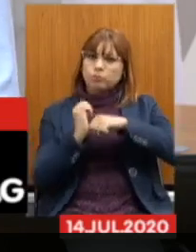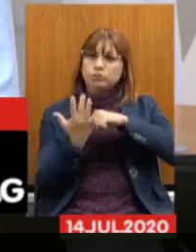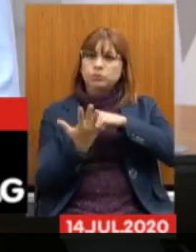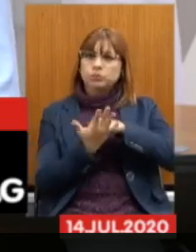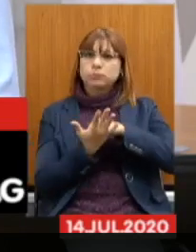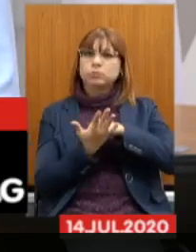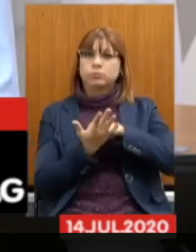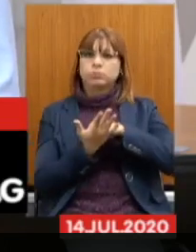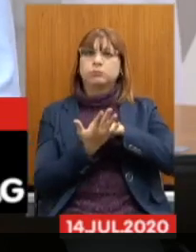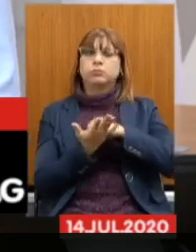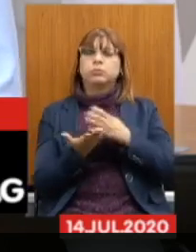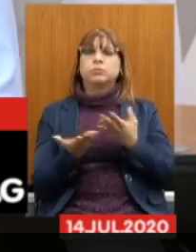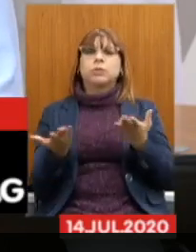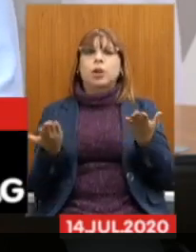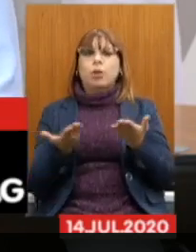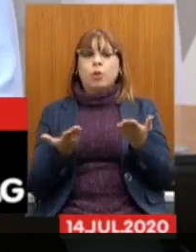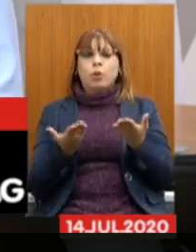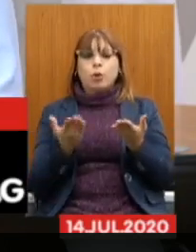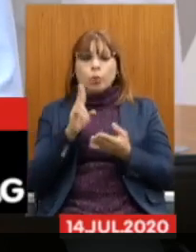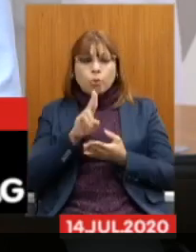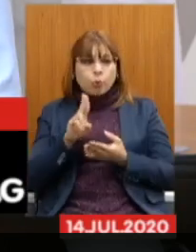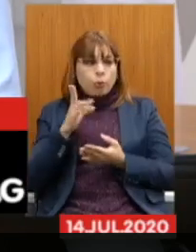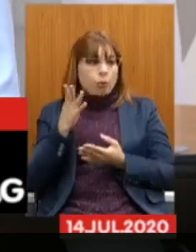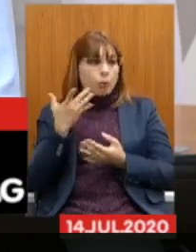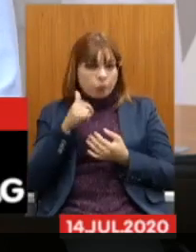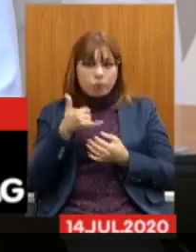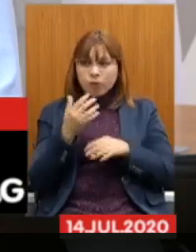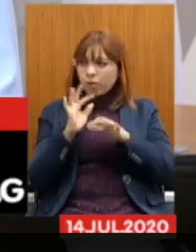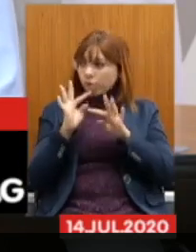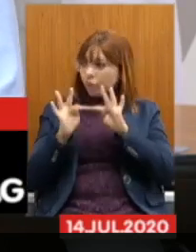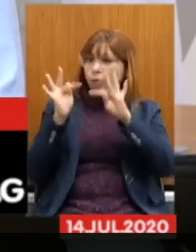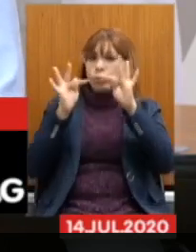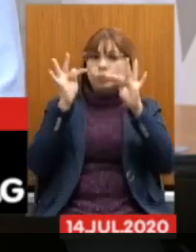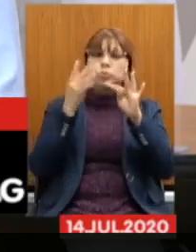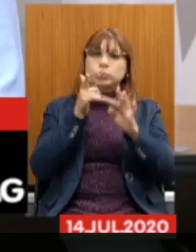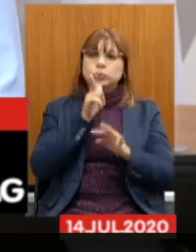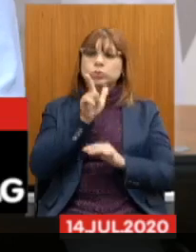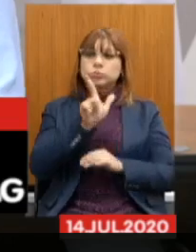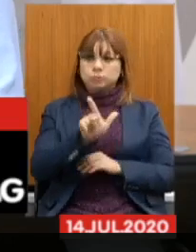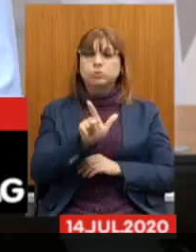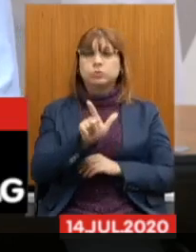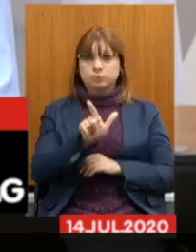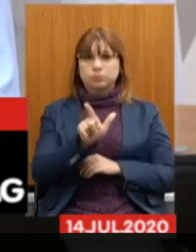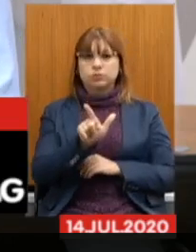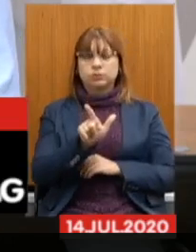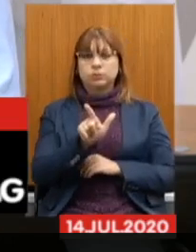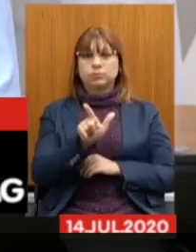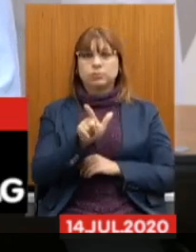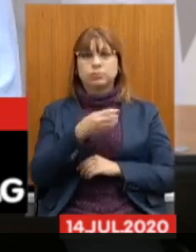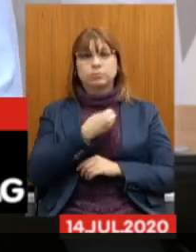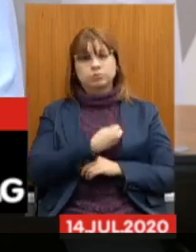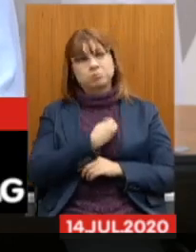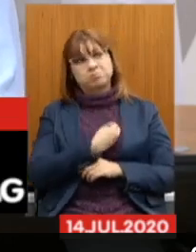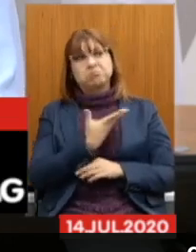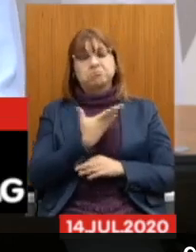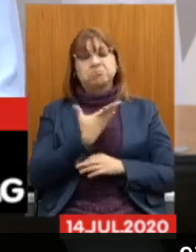que, usando tecnologia, promoveu a distribuição alternada e o comparecimento presencial e